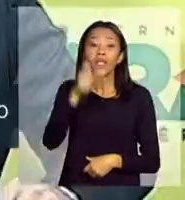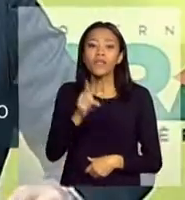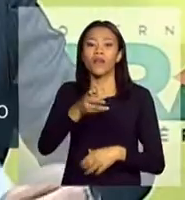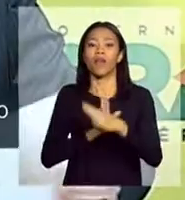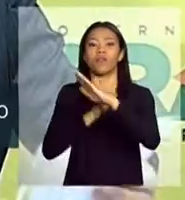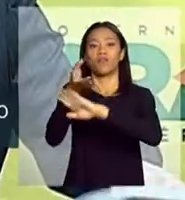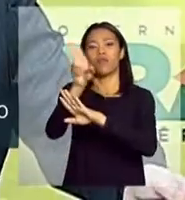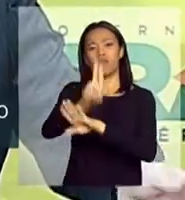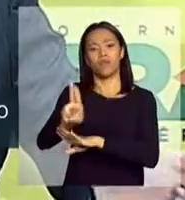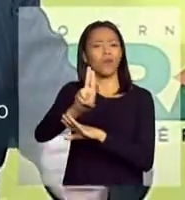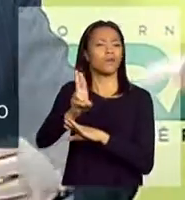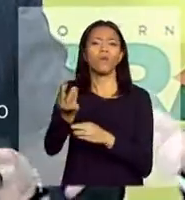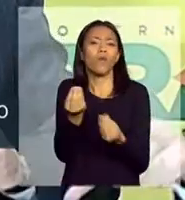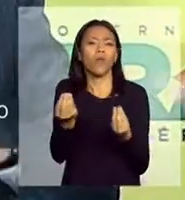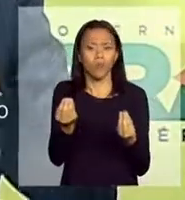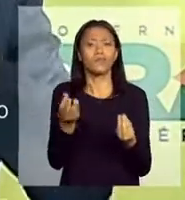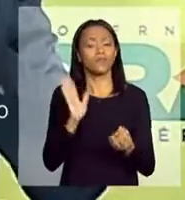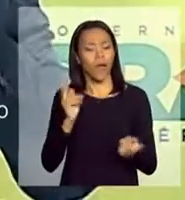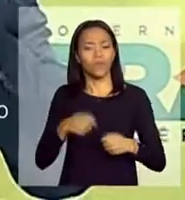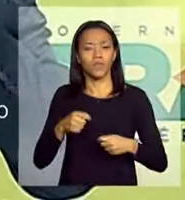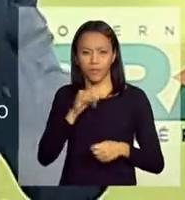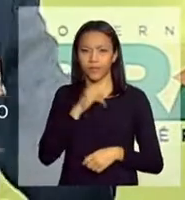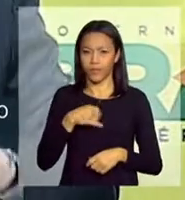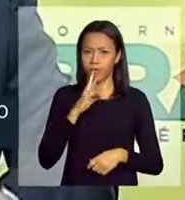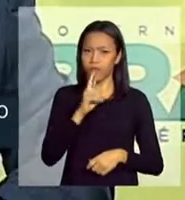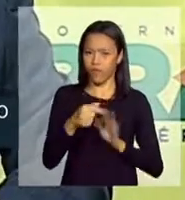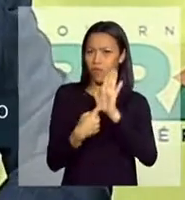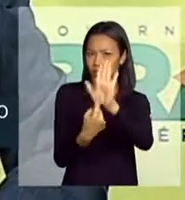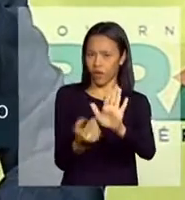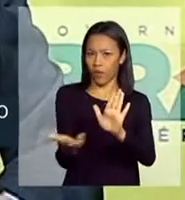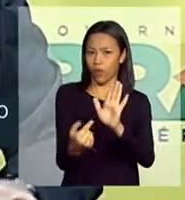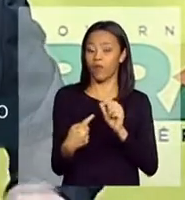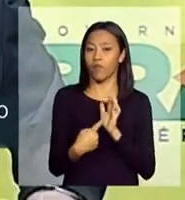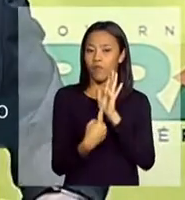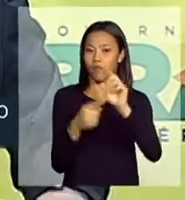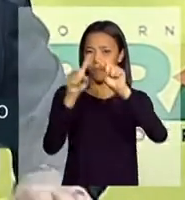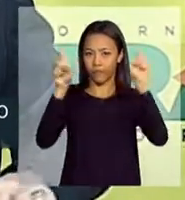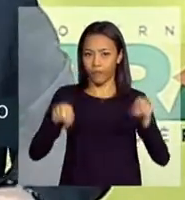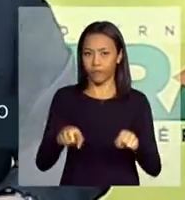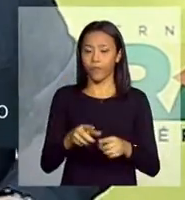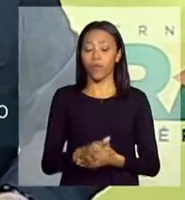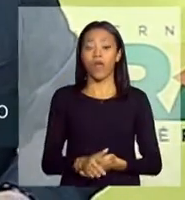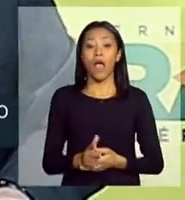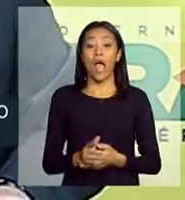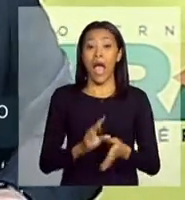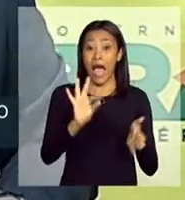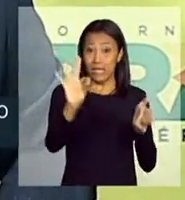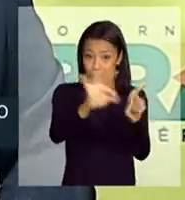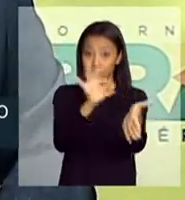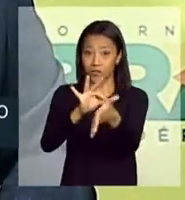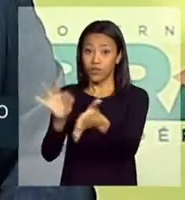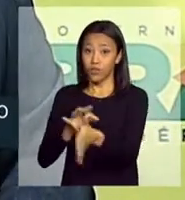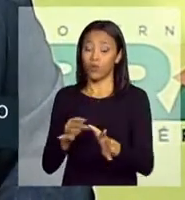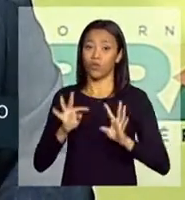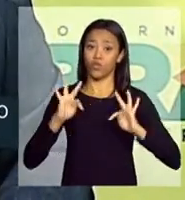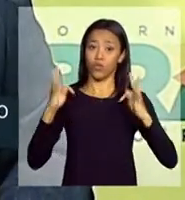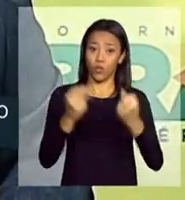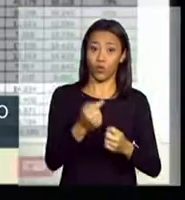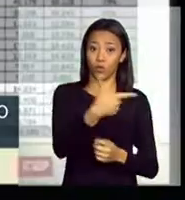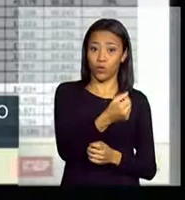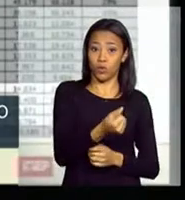pegar aqui eu vou mostrar você vai aparecer isso aí agora olha as inscrições totais